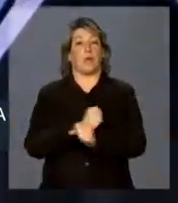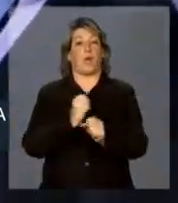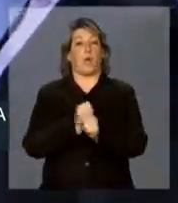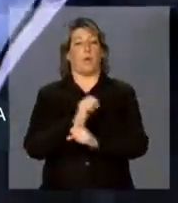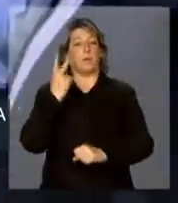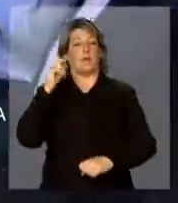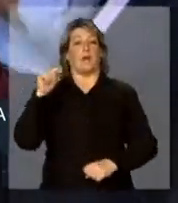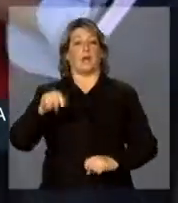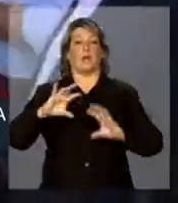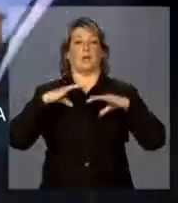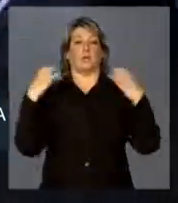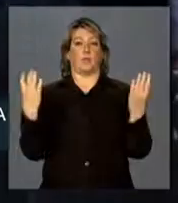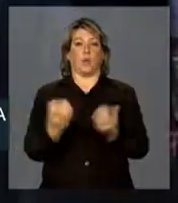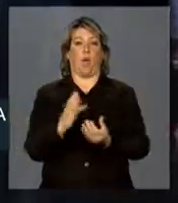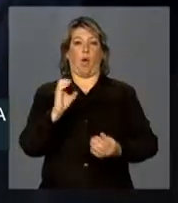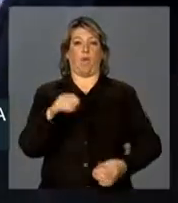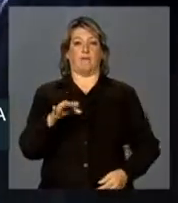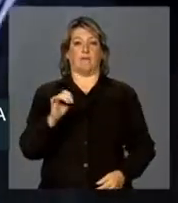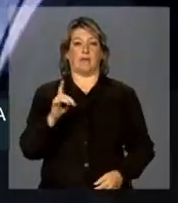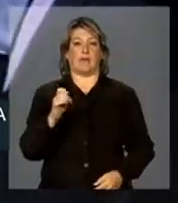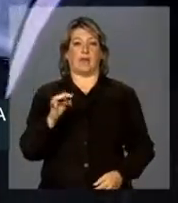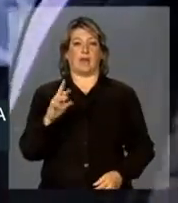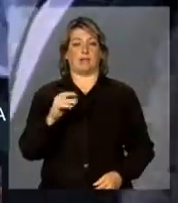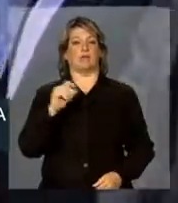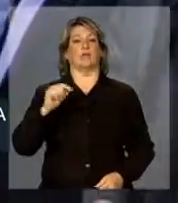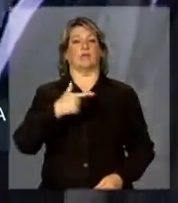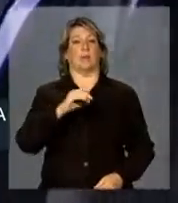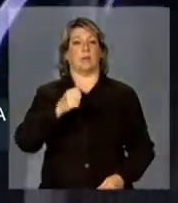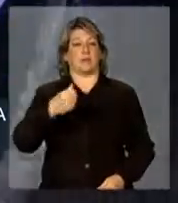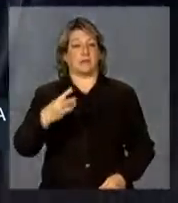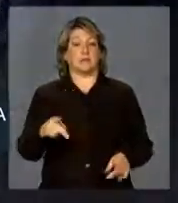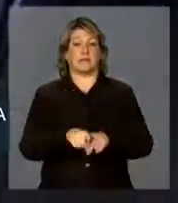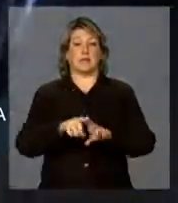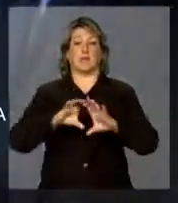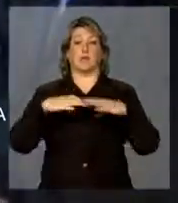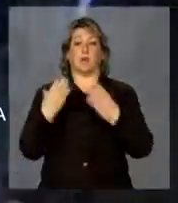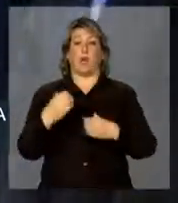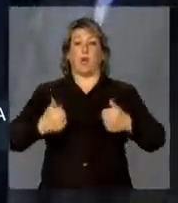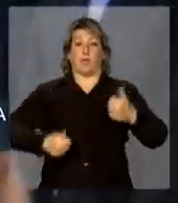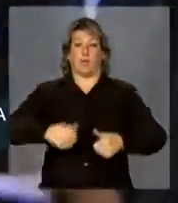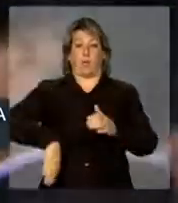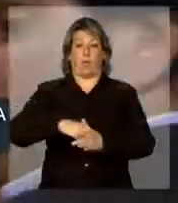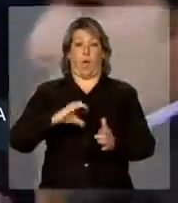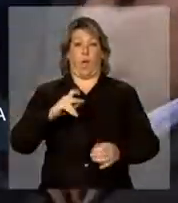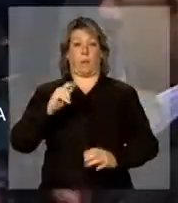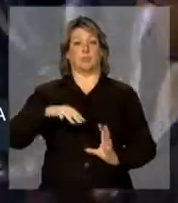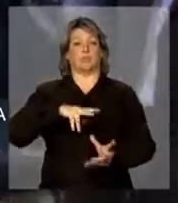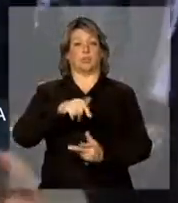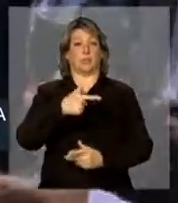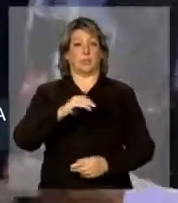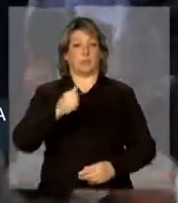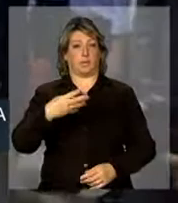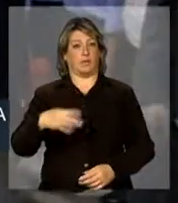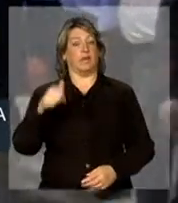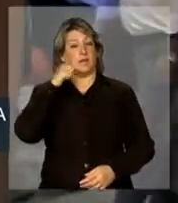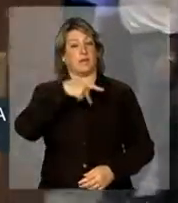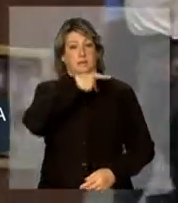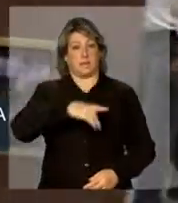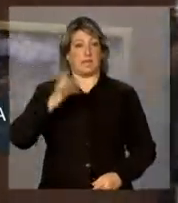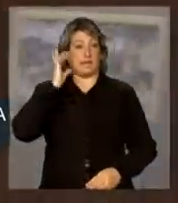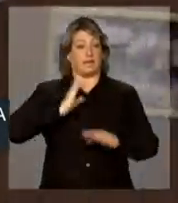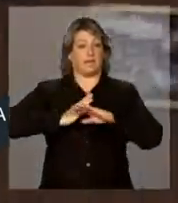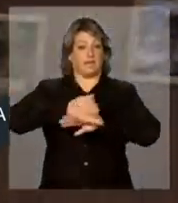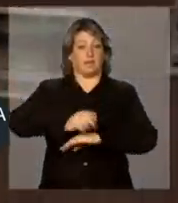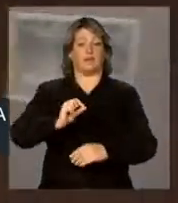de 2013 para a Copa do Mundo de 2014 a presidenta Dilma Rousseff participa daqui a pouco logo mais